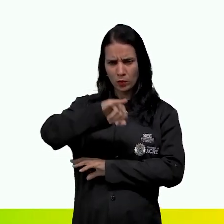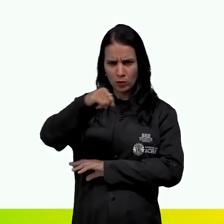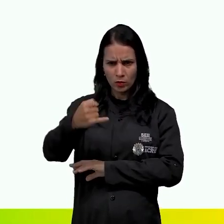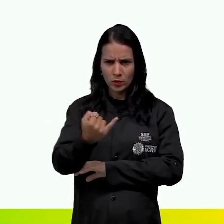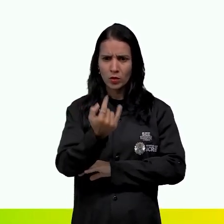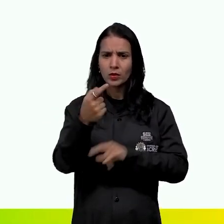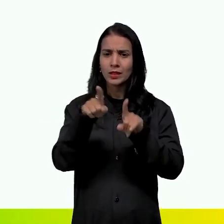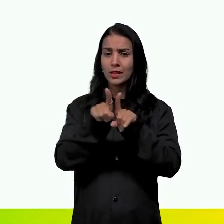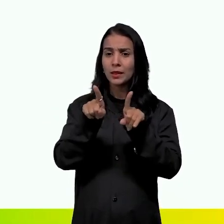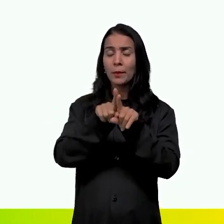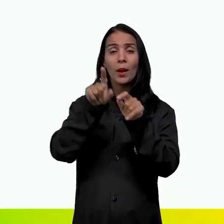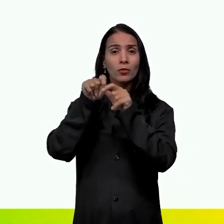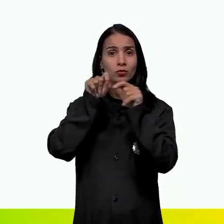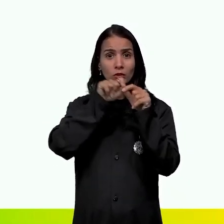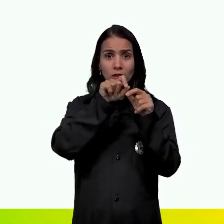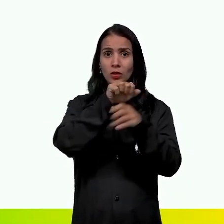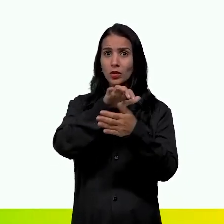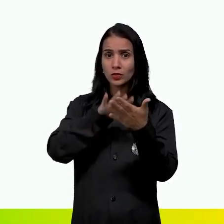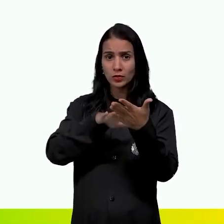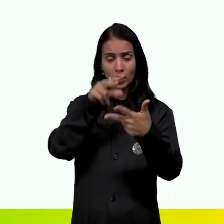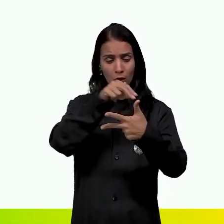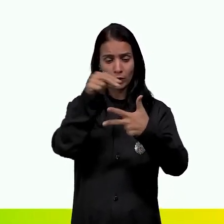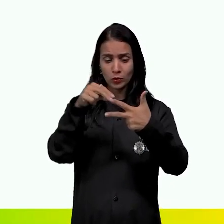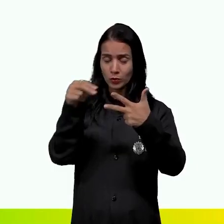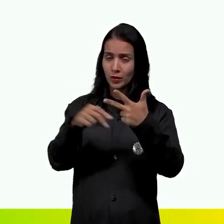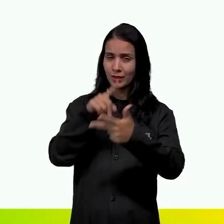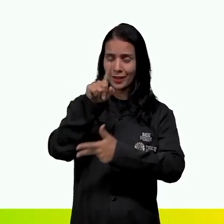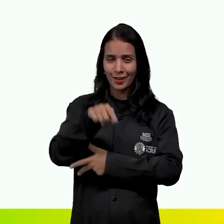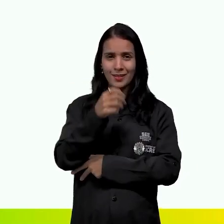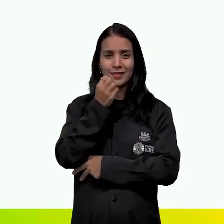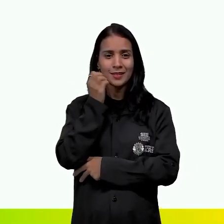uma atividade do Enem, que é bem interessante.